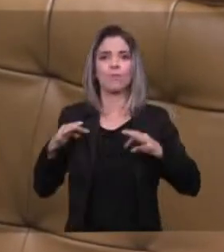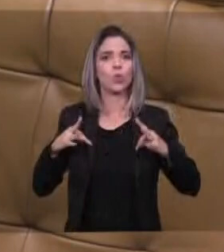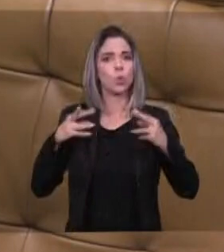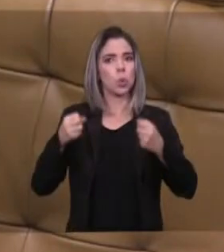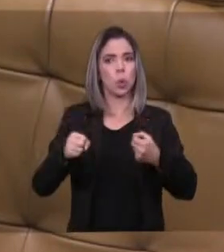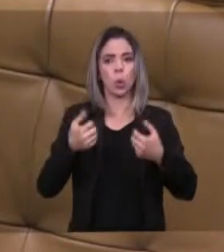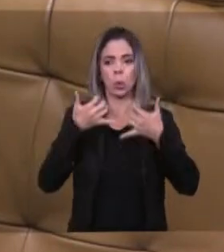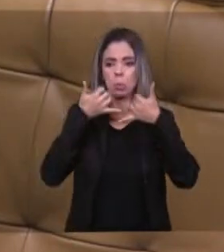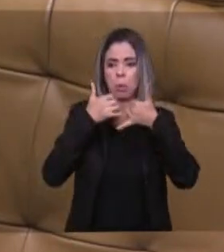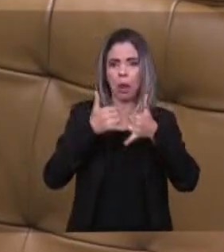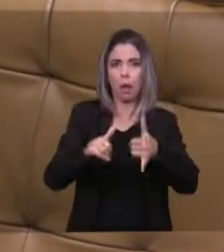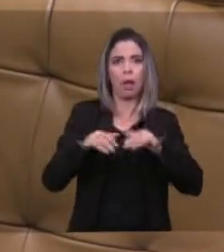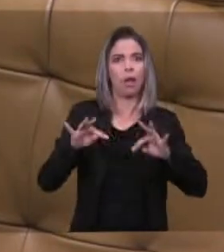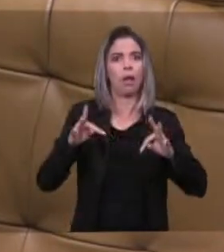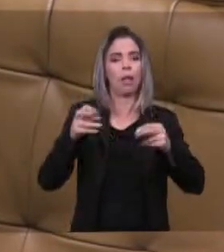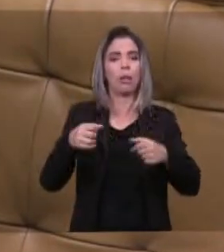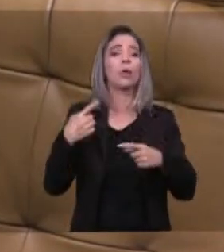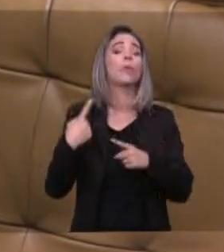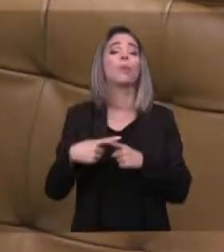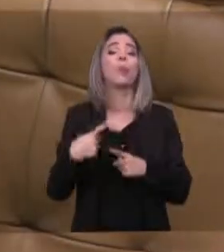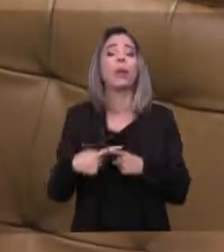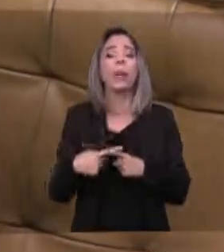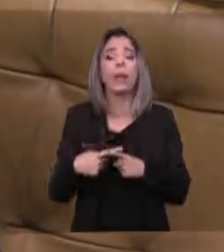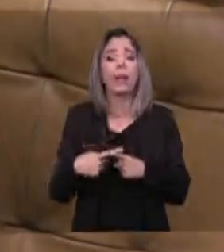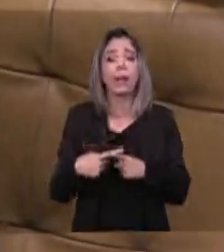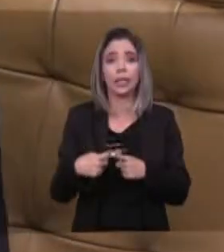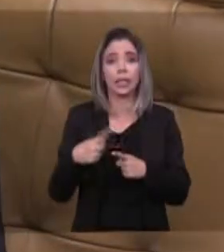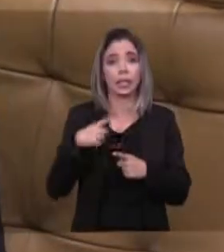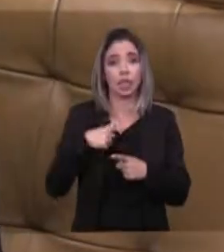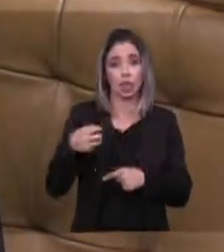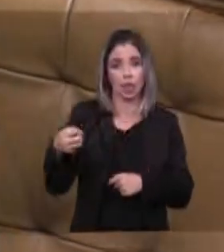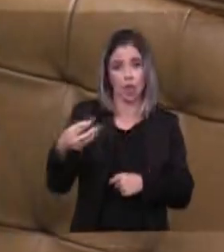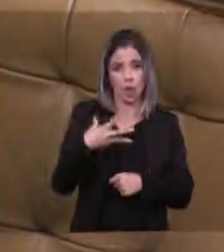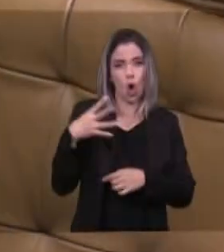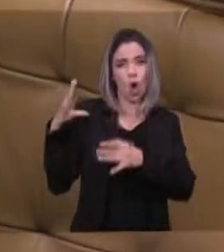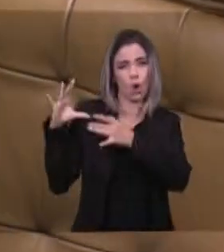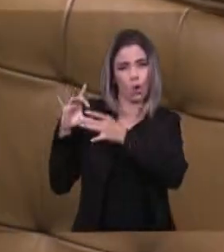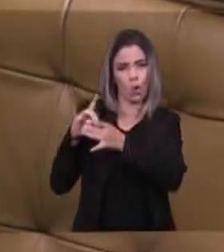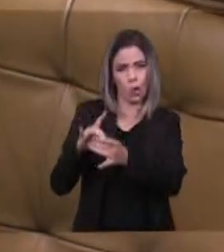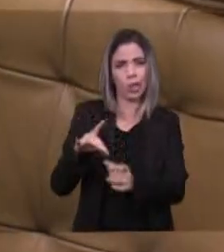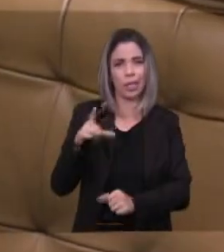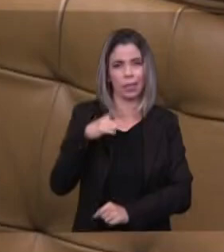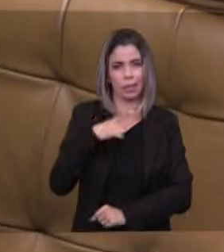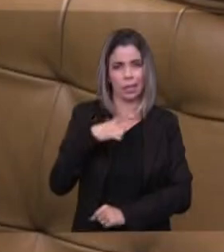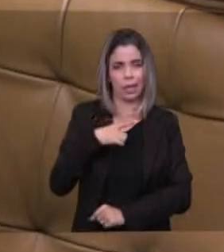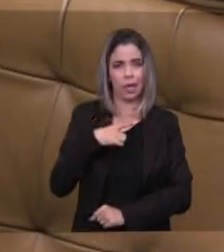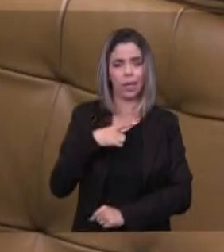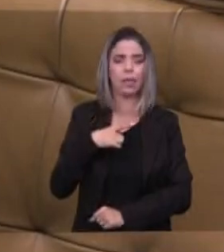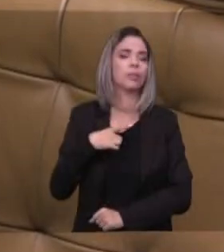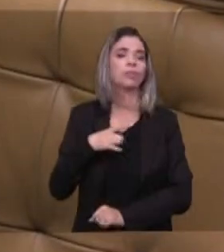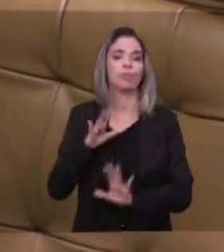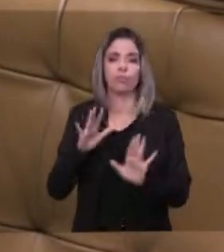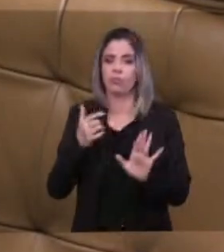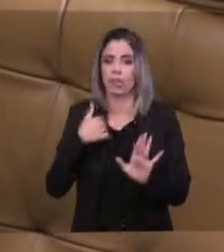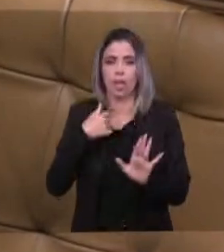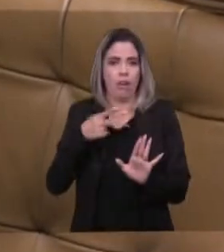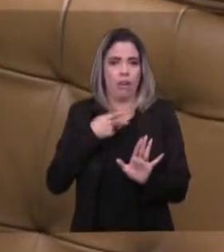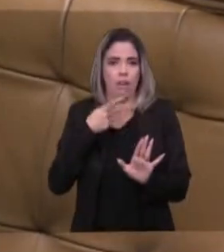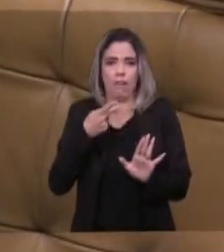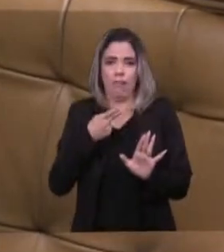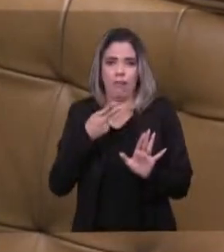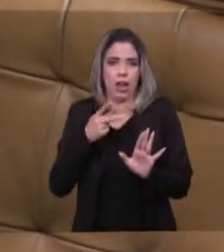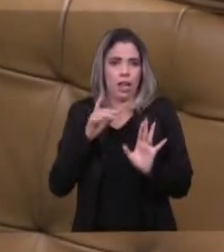Alvoroçada. Porque tinha agora, nesse novo contexto, tinha... Veja, não quero cometer